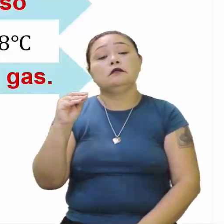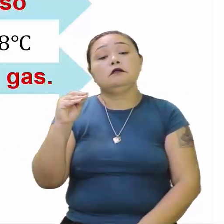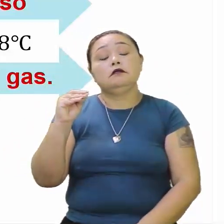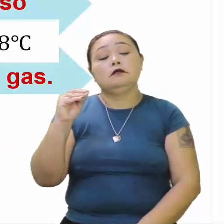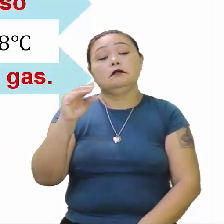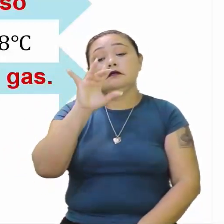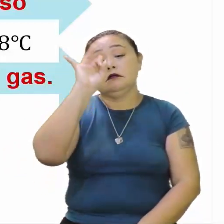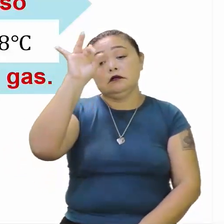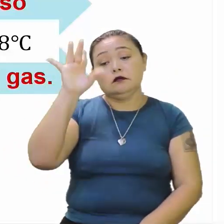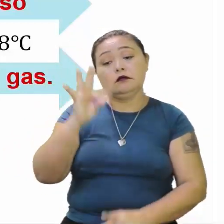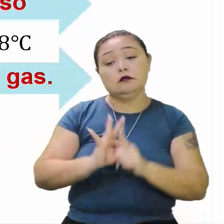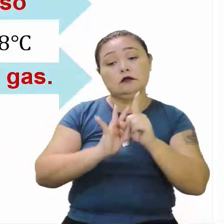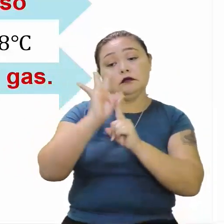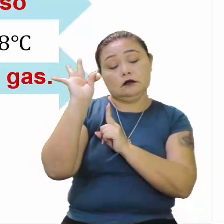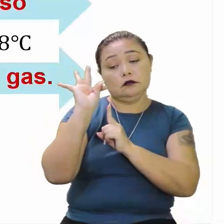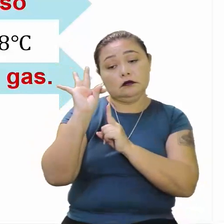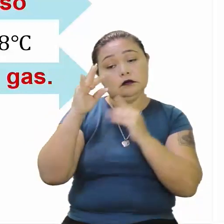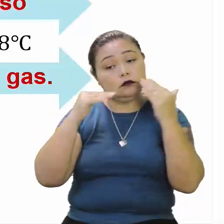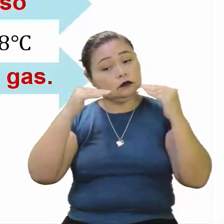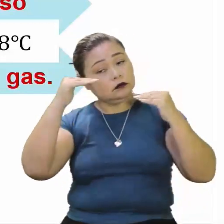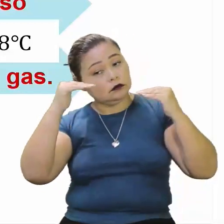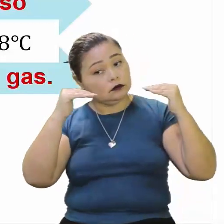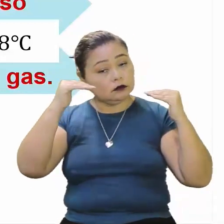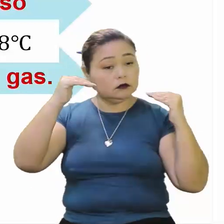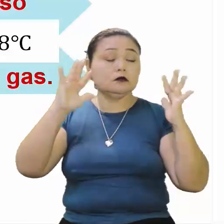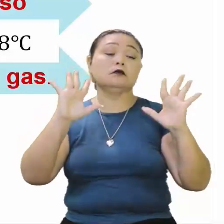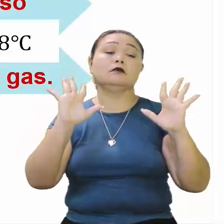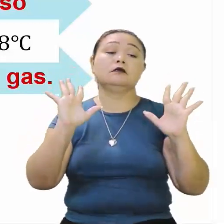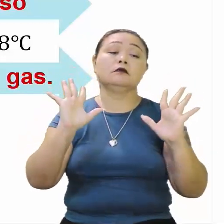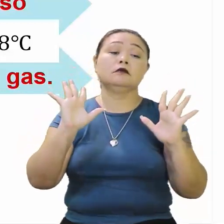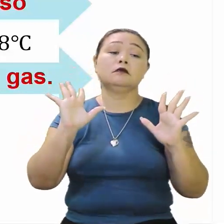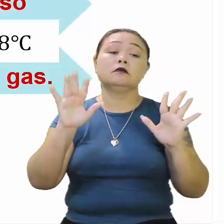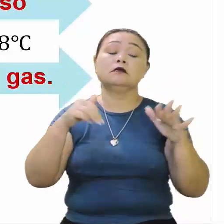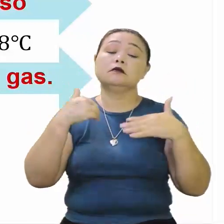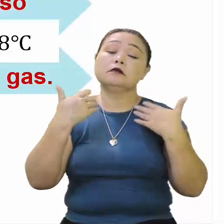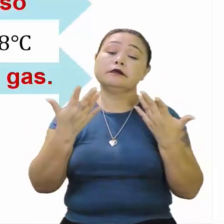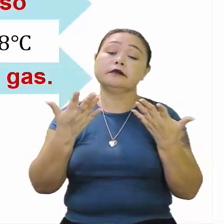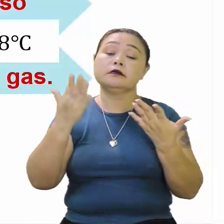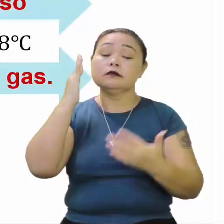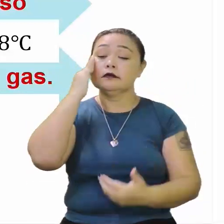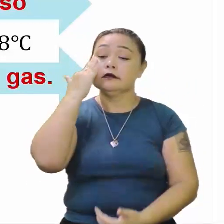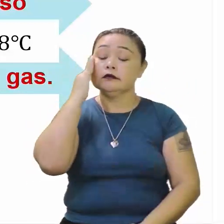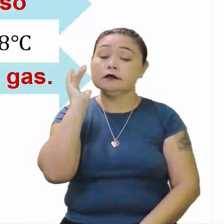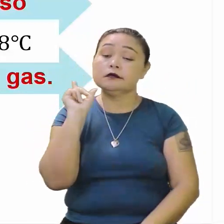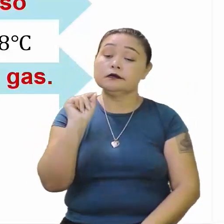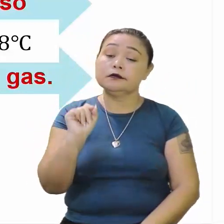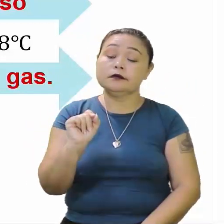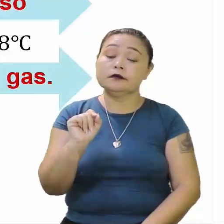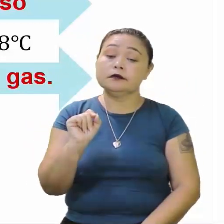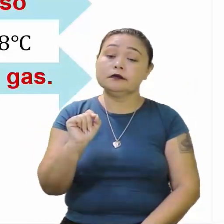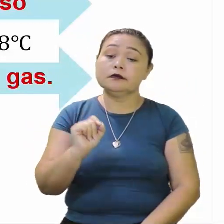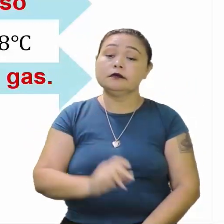determinadas temperaturas intermediárias. Tá bom? Vamos entender que